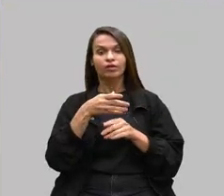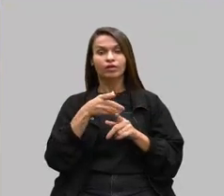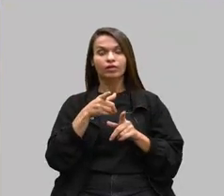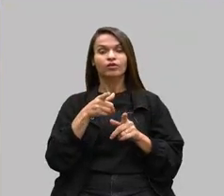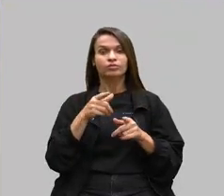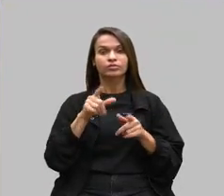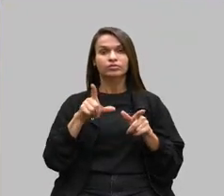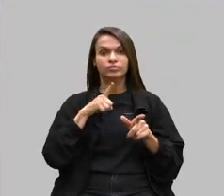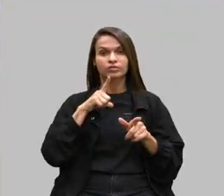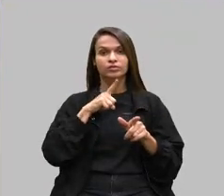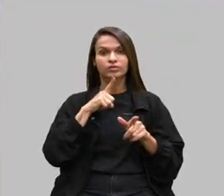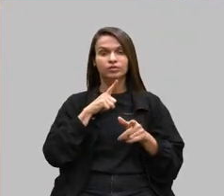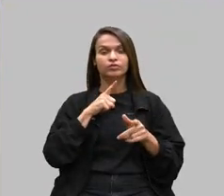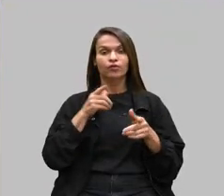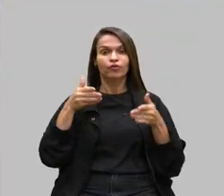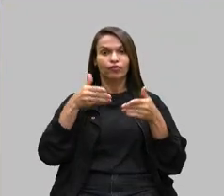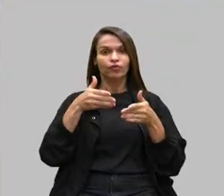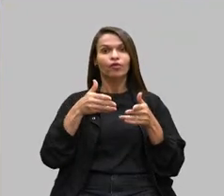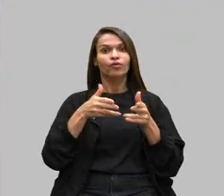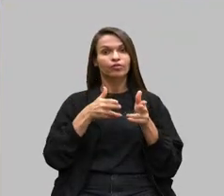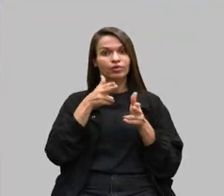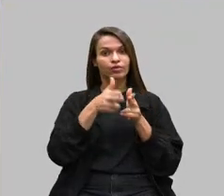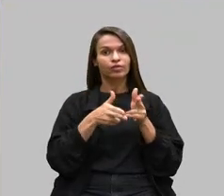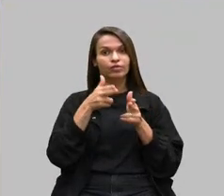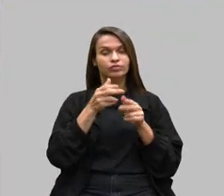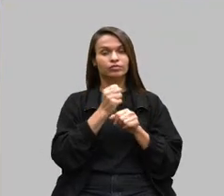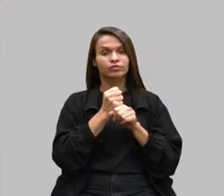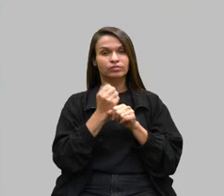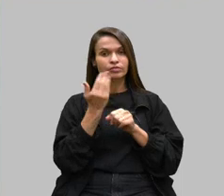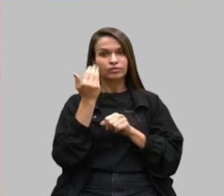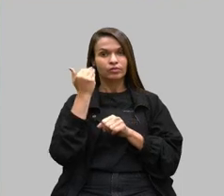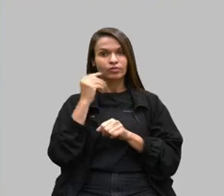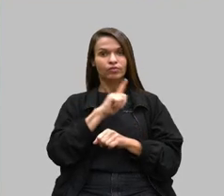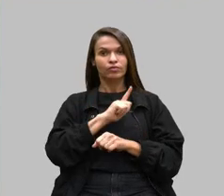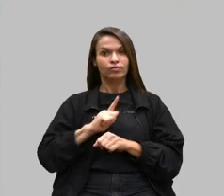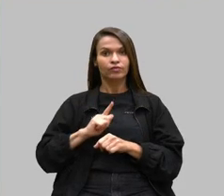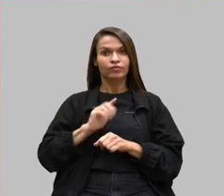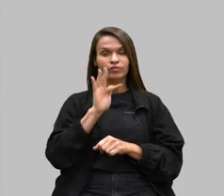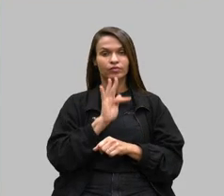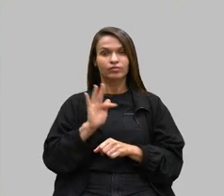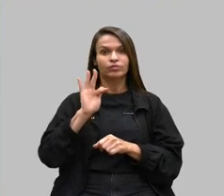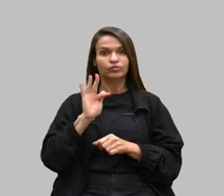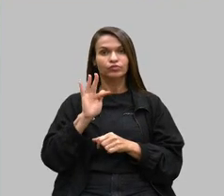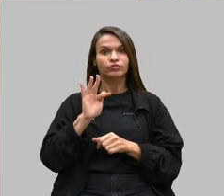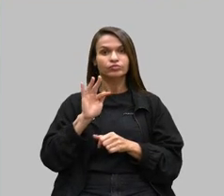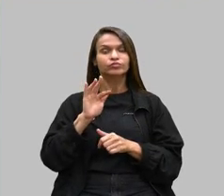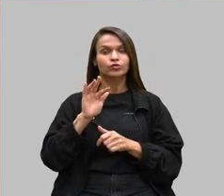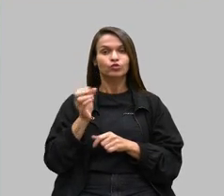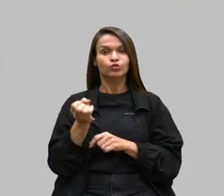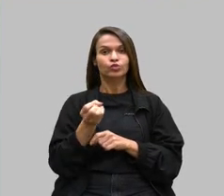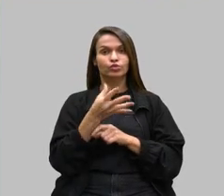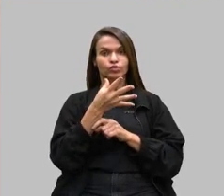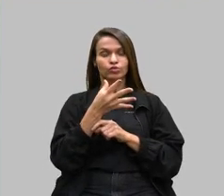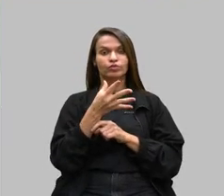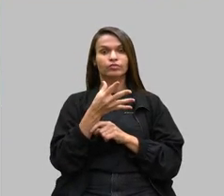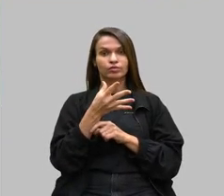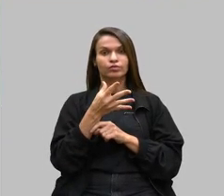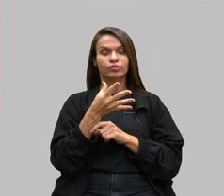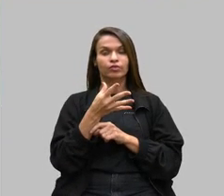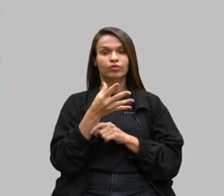concessões ferroviárias nos últimos anos o governo federal renovou antecipadamente as concessões